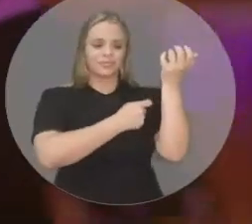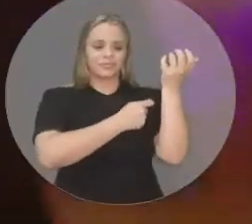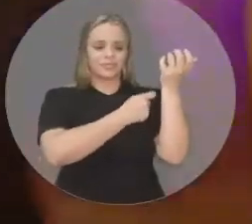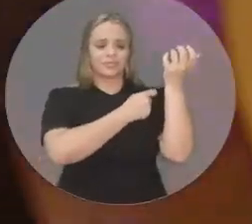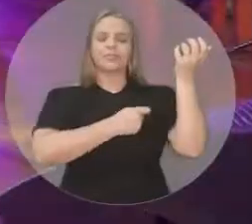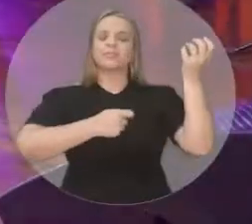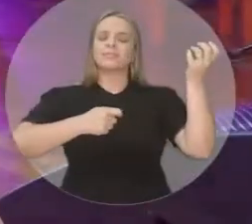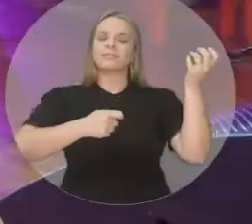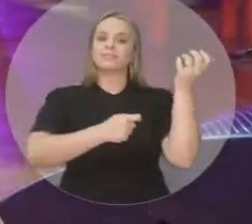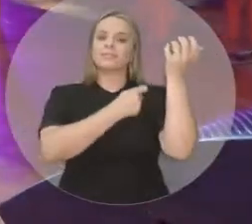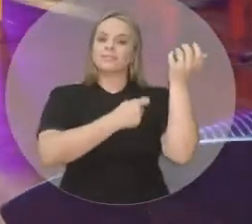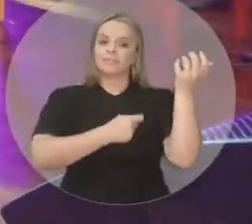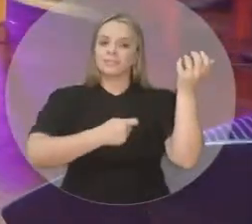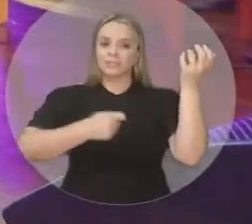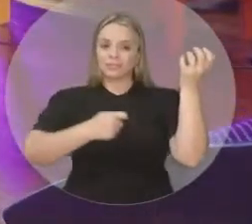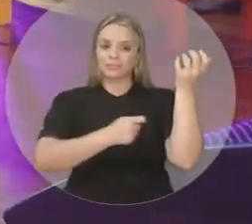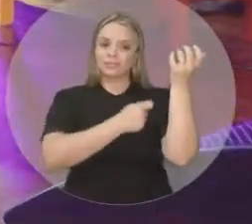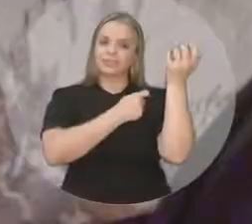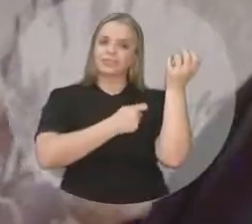contar. Simbora pra Ribeirinha.